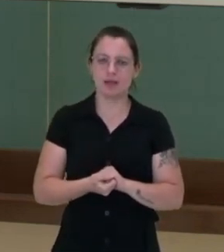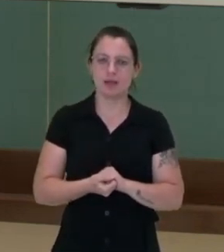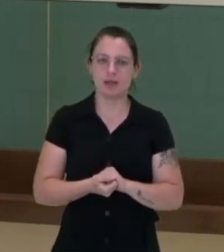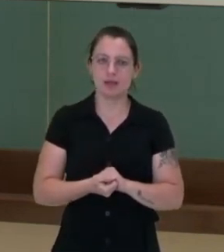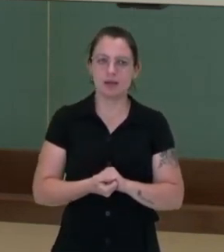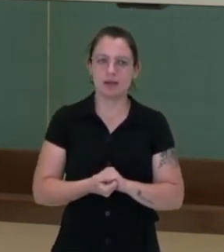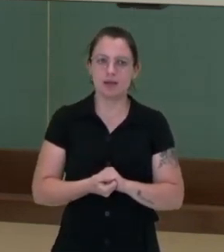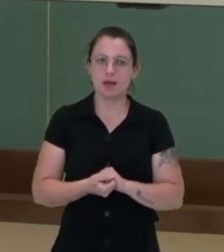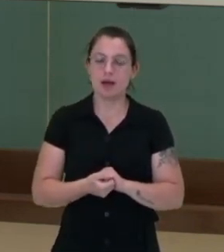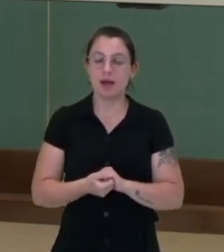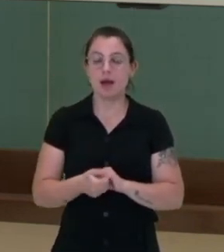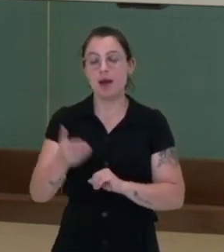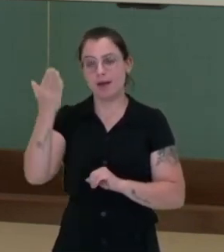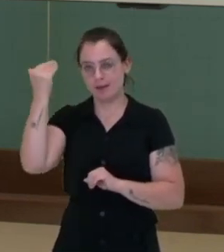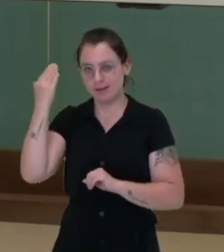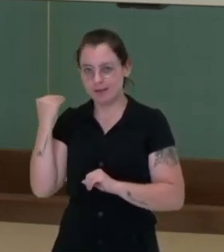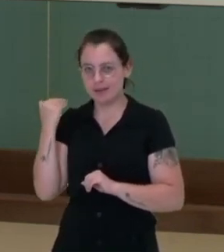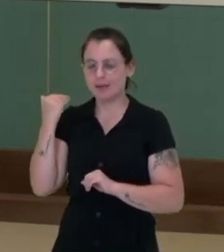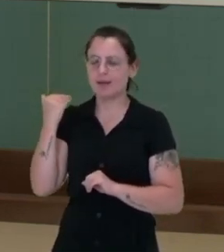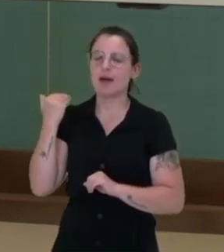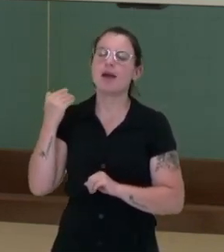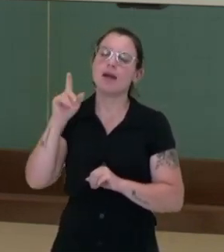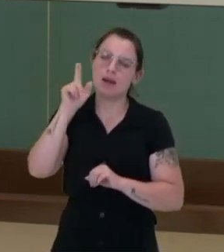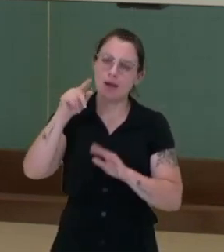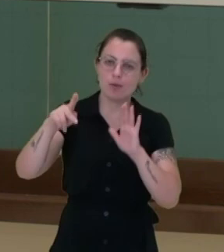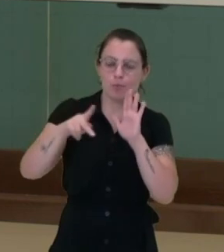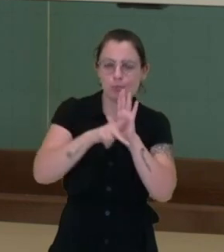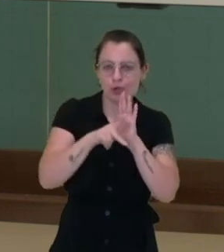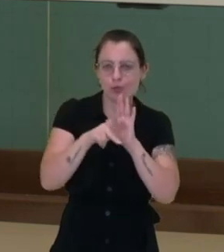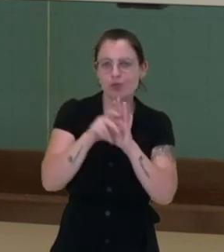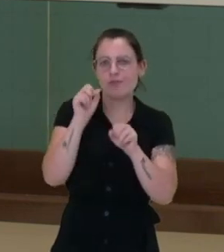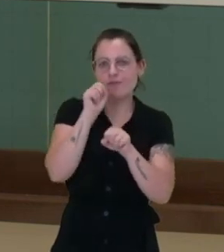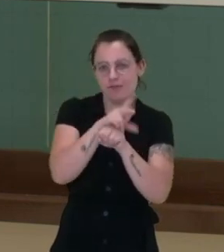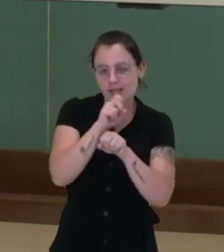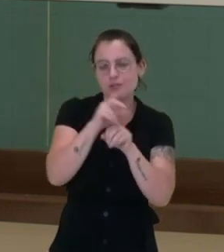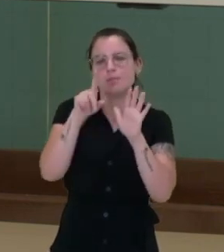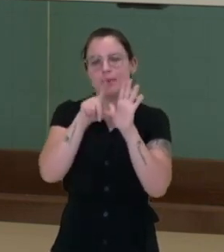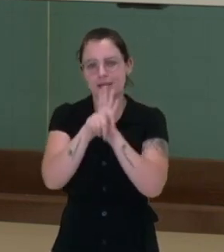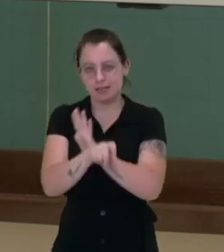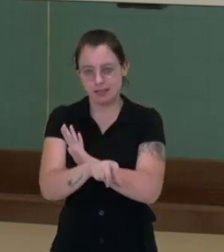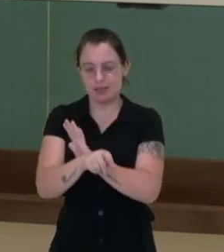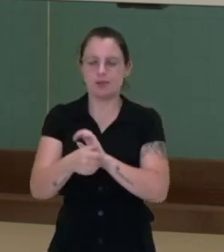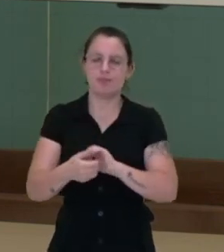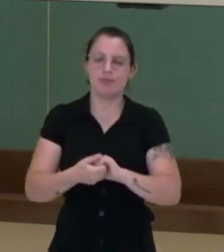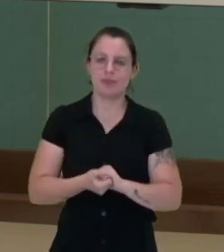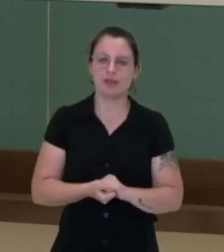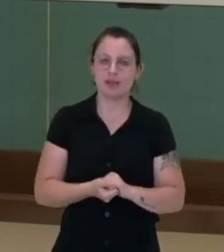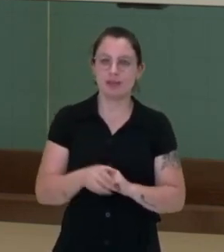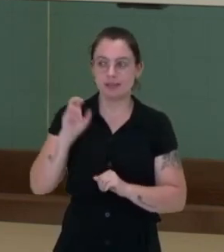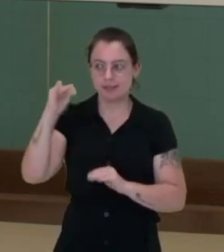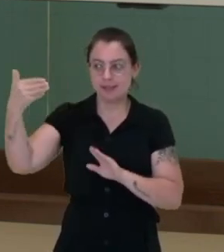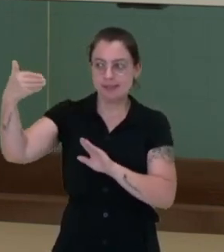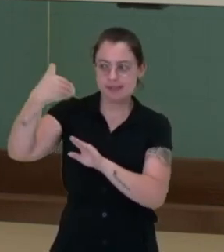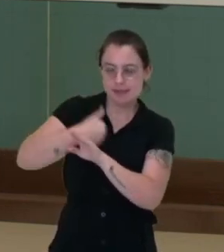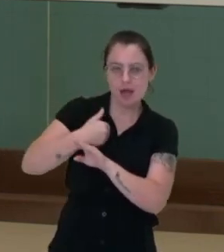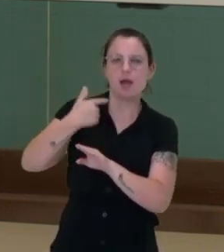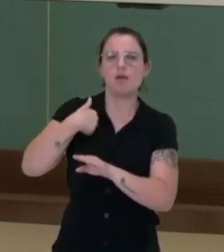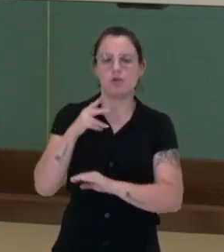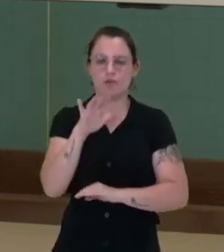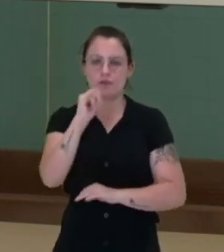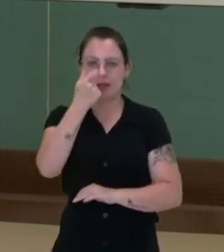doenças anteriores têm um agente, então ela é pontual. Quando esse agente adentrou o seu corpo, você vai ficar